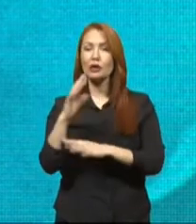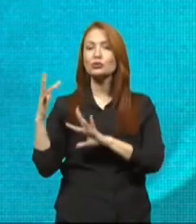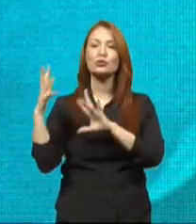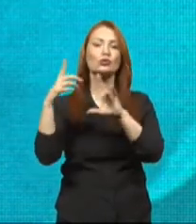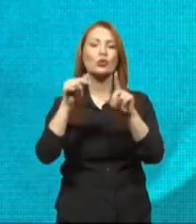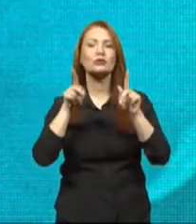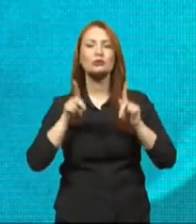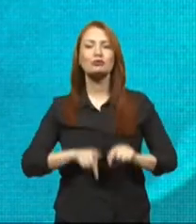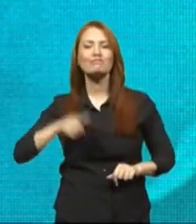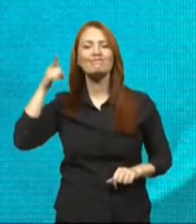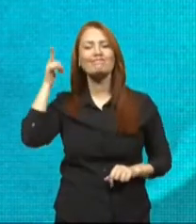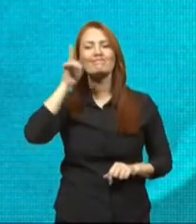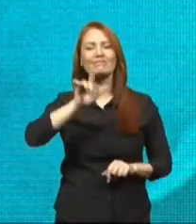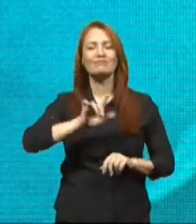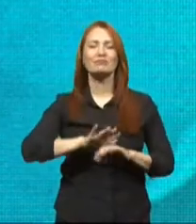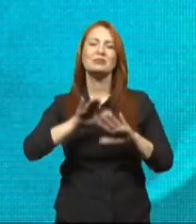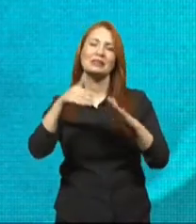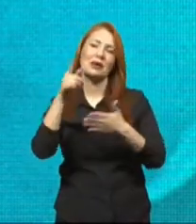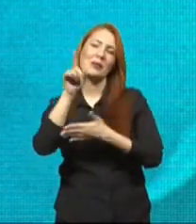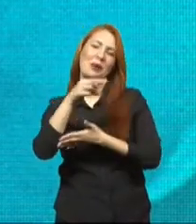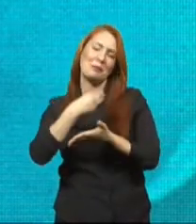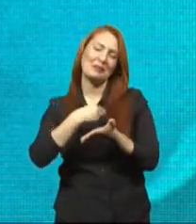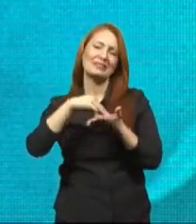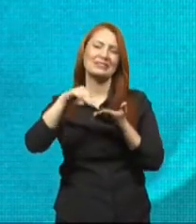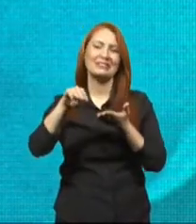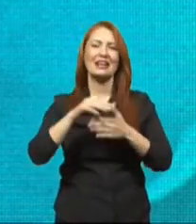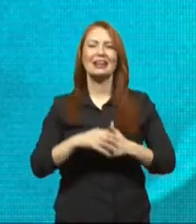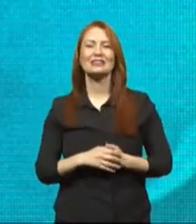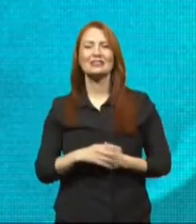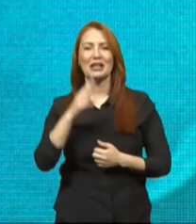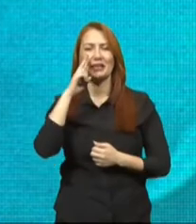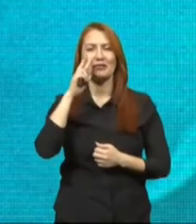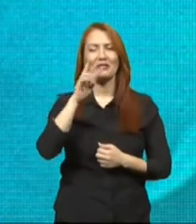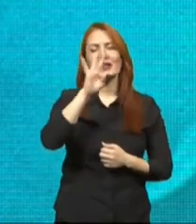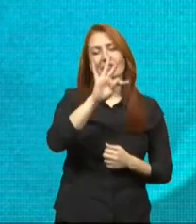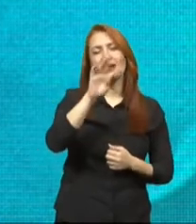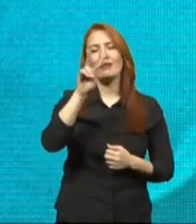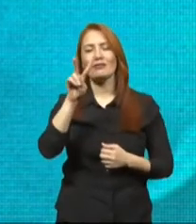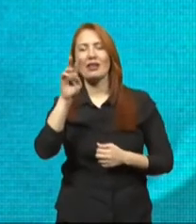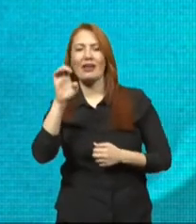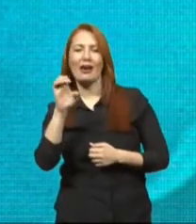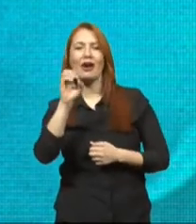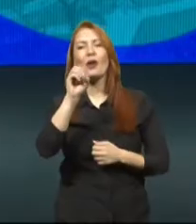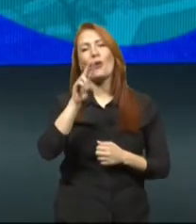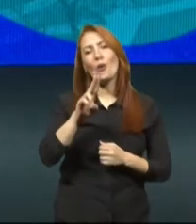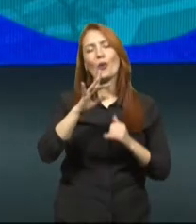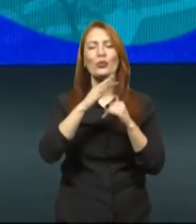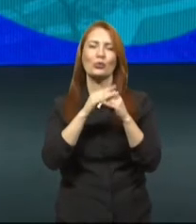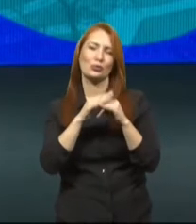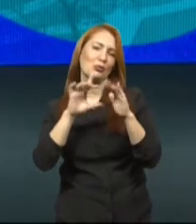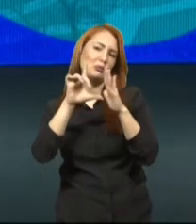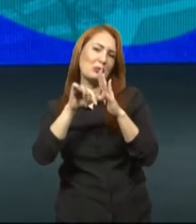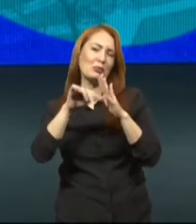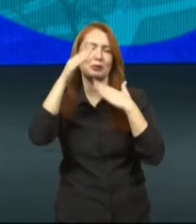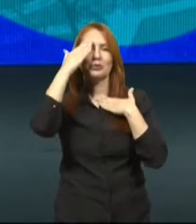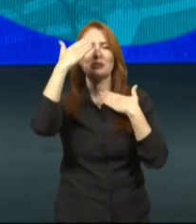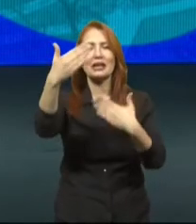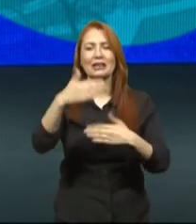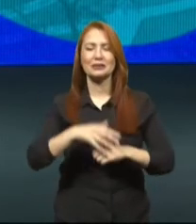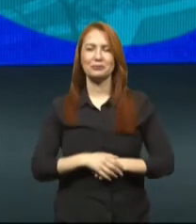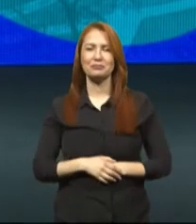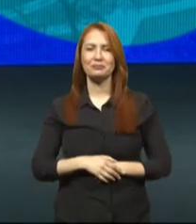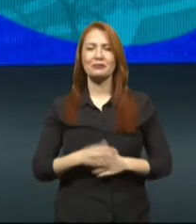é a mensagem que eu gostaria de deixar para o pessoal de casa, que vai nos assistir na TV ou no YouTube depois. Obrigada. Obrigada.